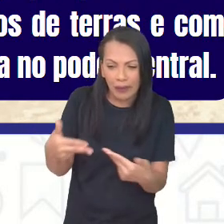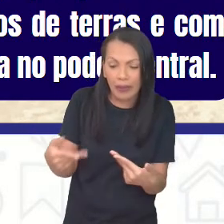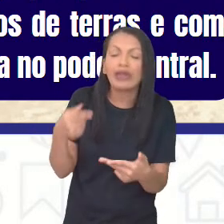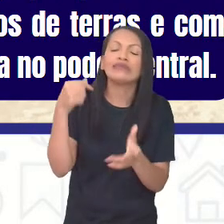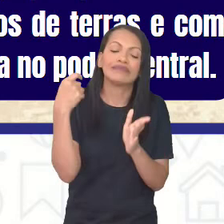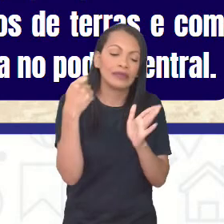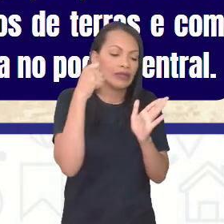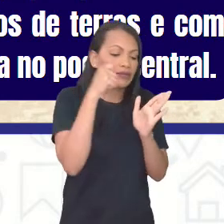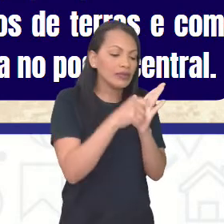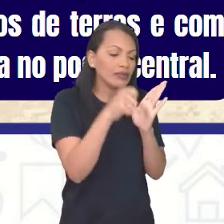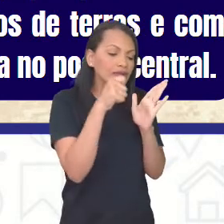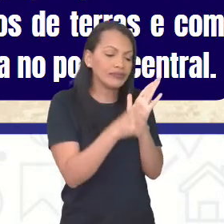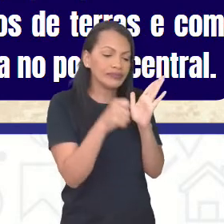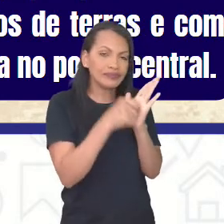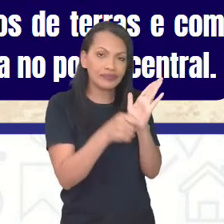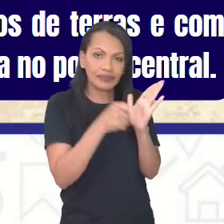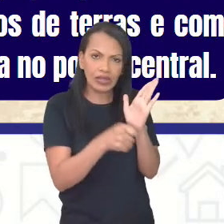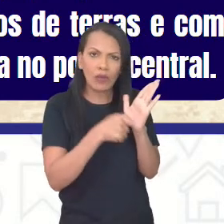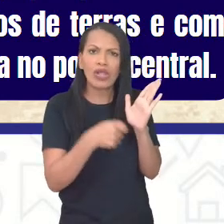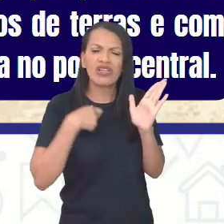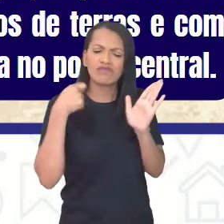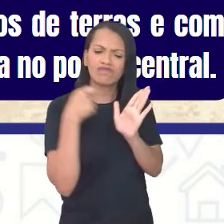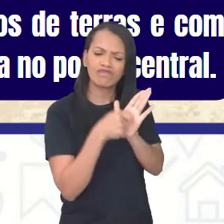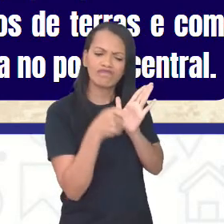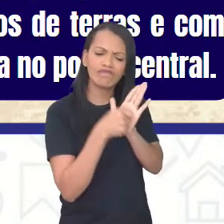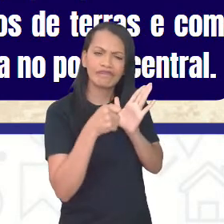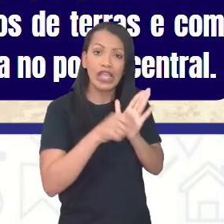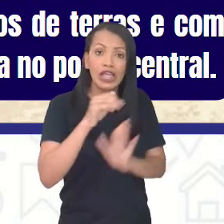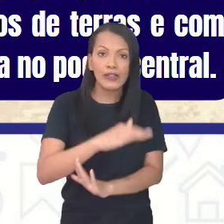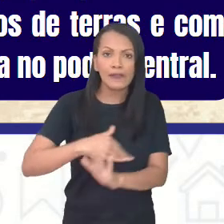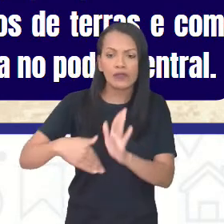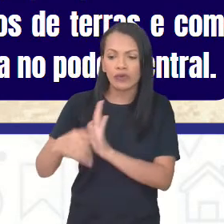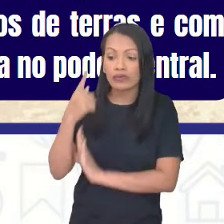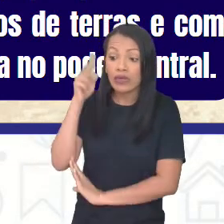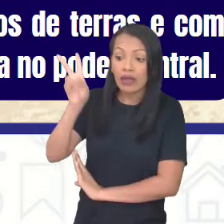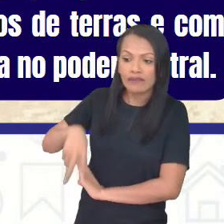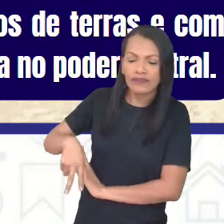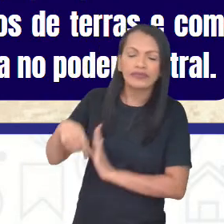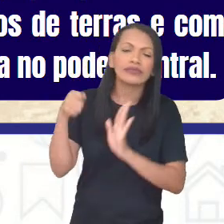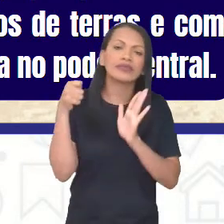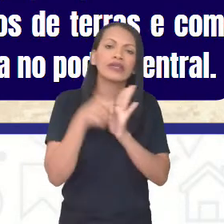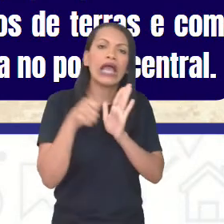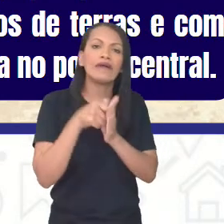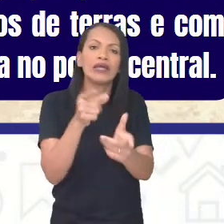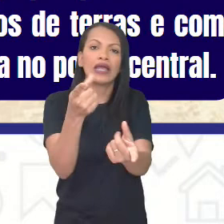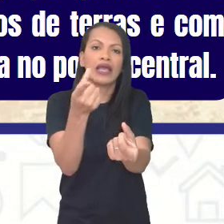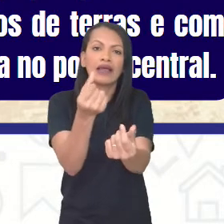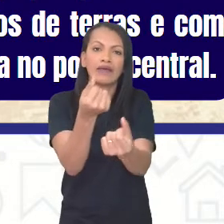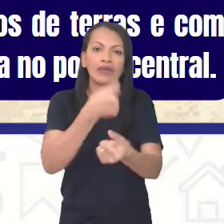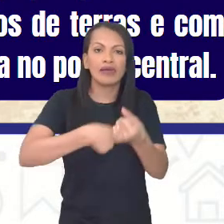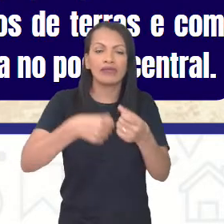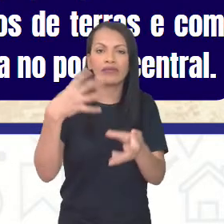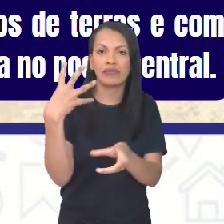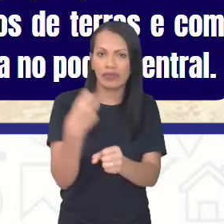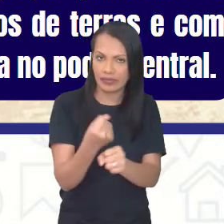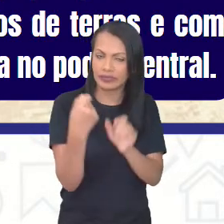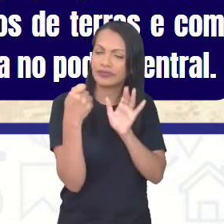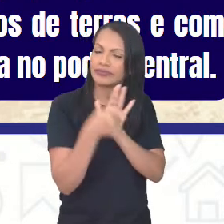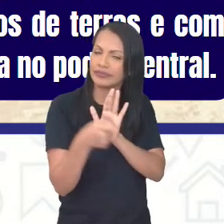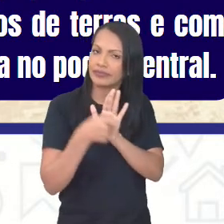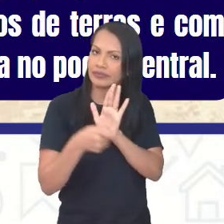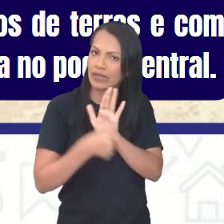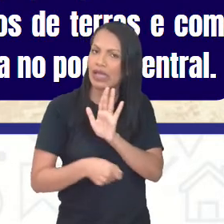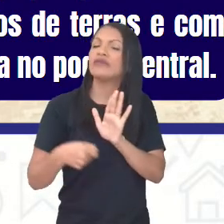estavam sendo cultivadas. Então eles registravam todas as atividades econômicas ali e registravam mais coisas também. Mas eles